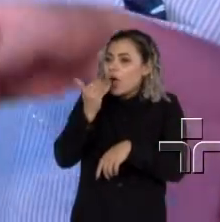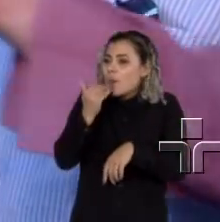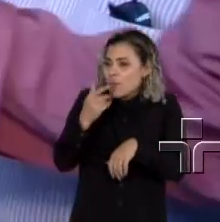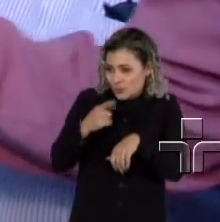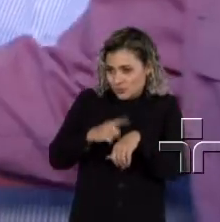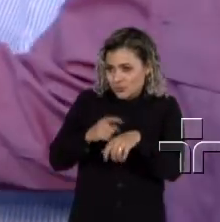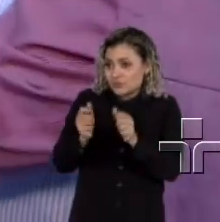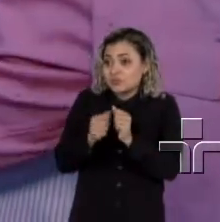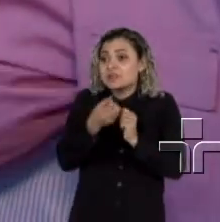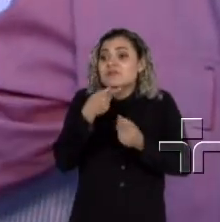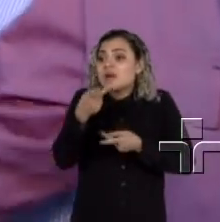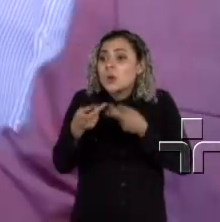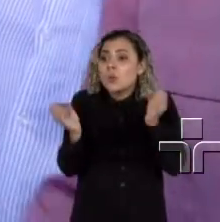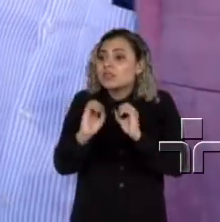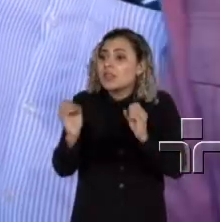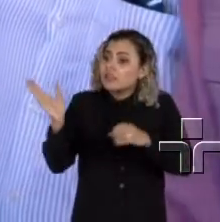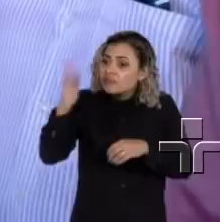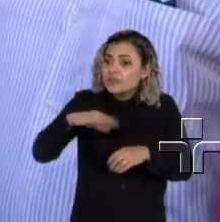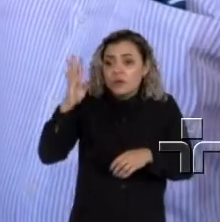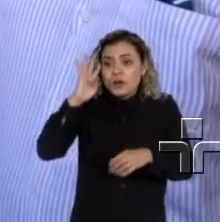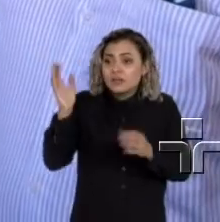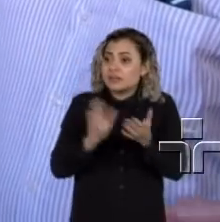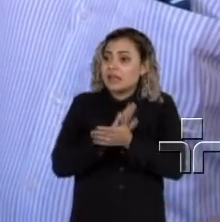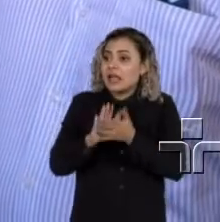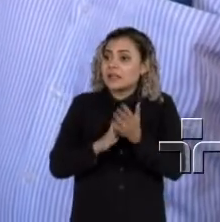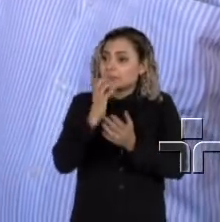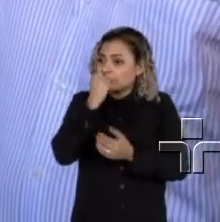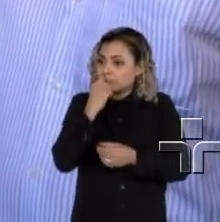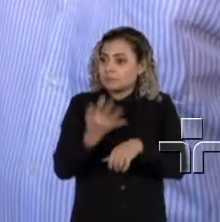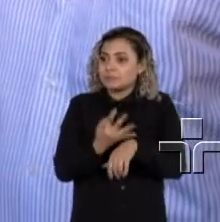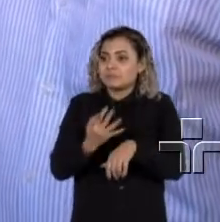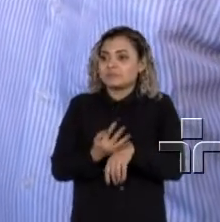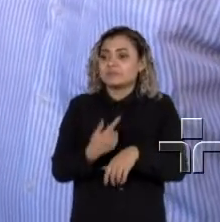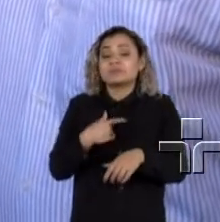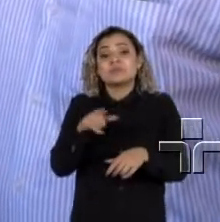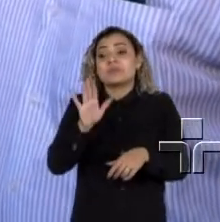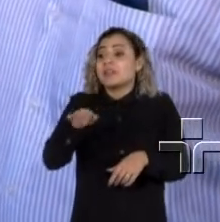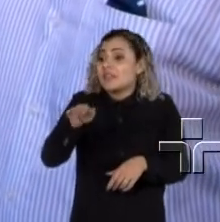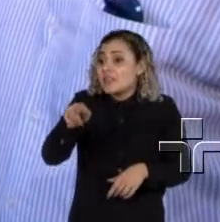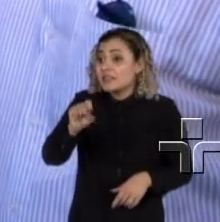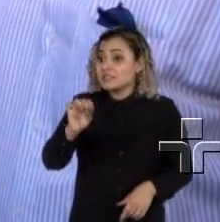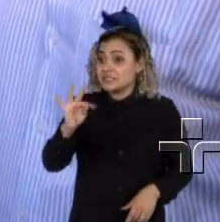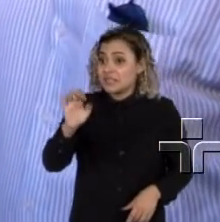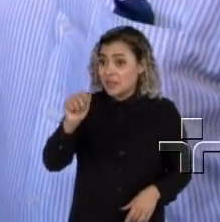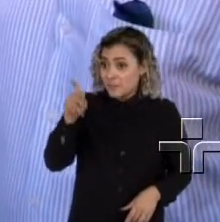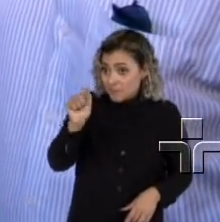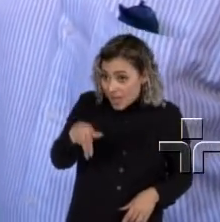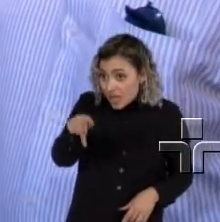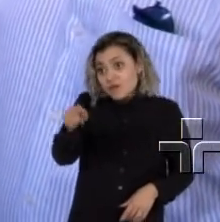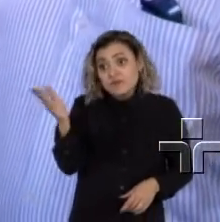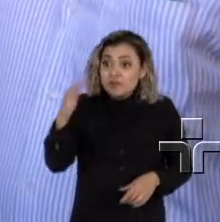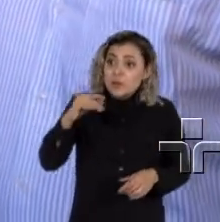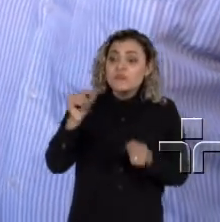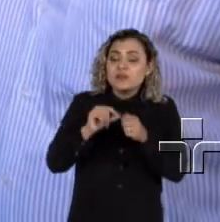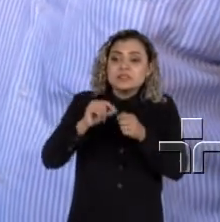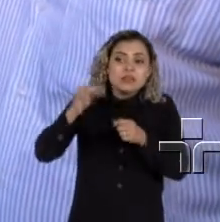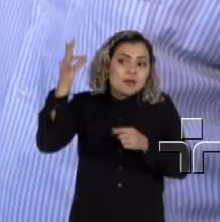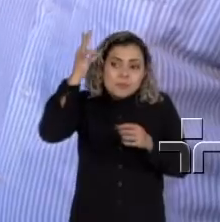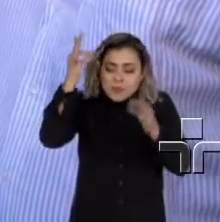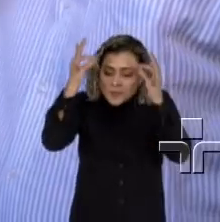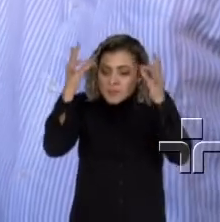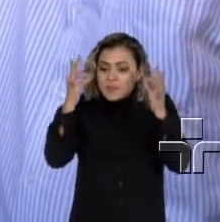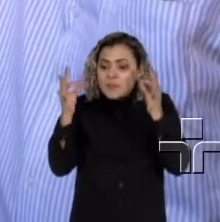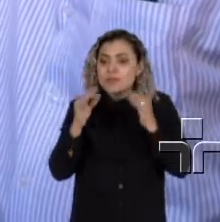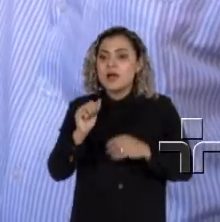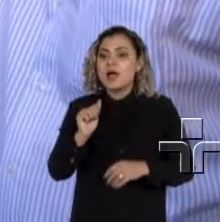almoço lá, não falava que vinha para cá na quarta-feira. Que a Arménia ficava dizendo, Stepan, vamos fazer acupuntura na quarta-feira.